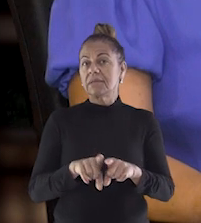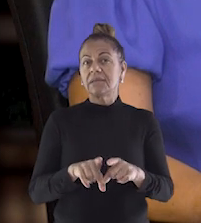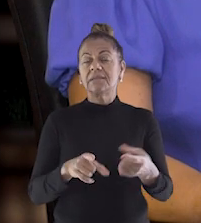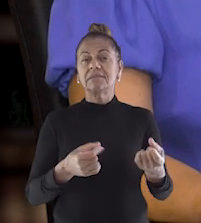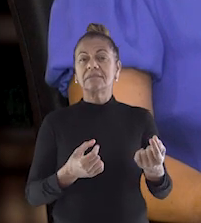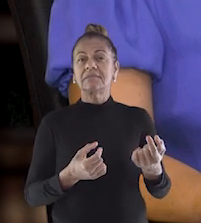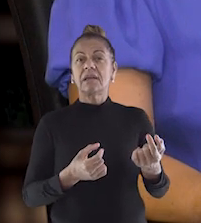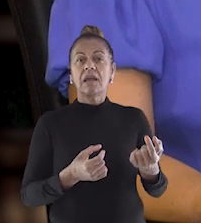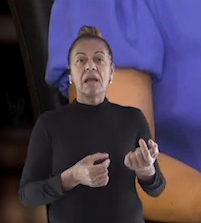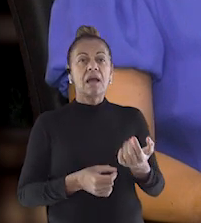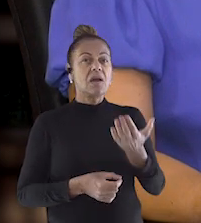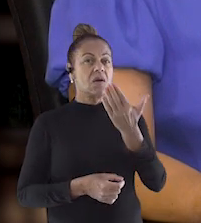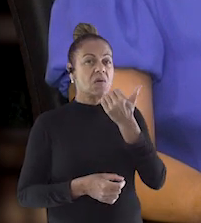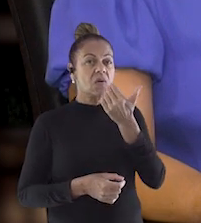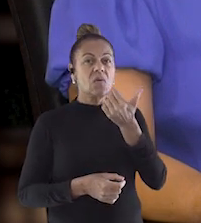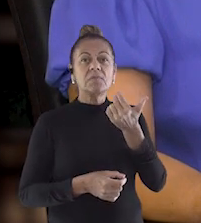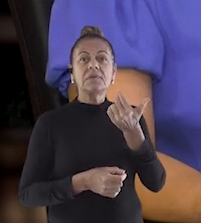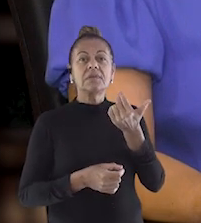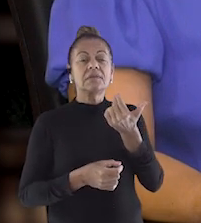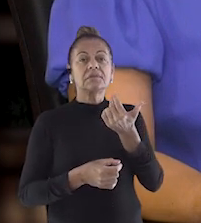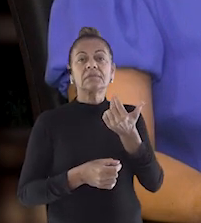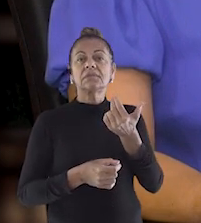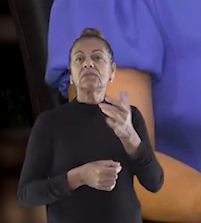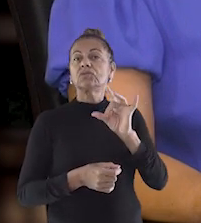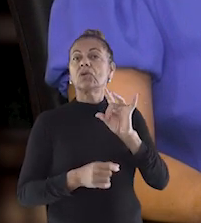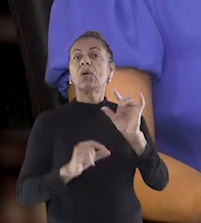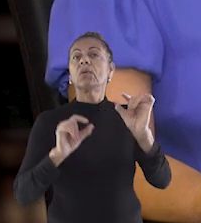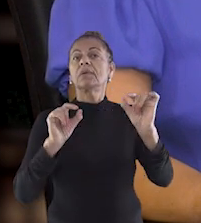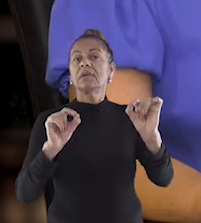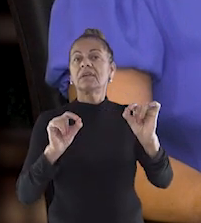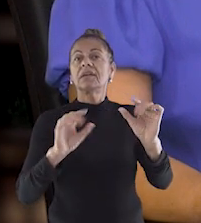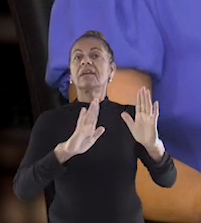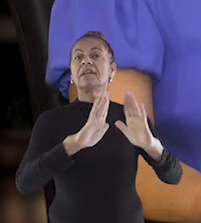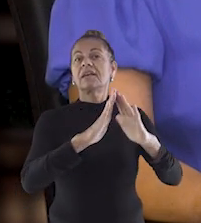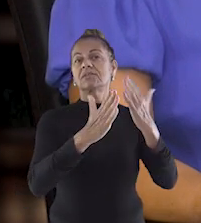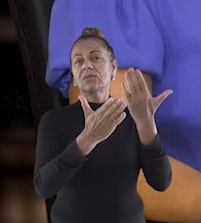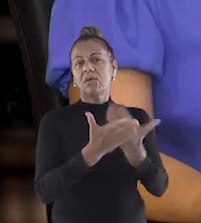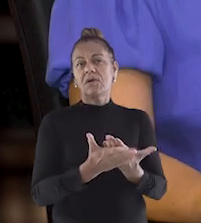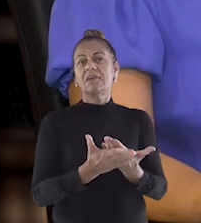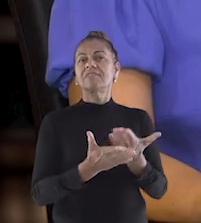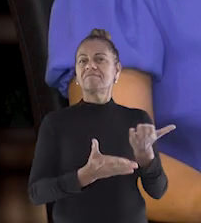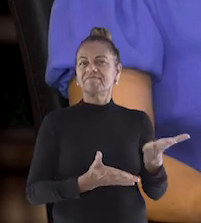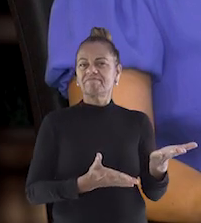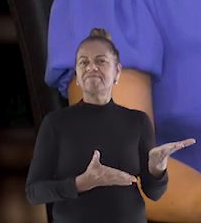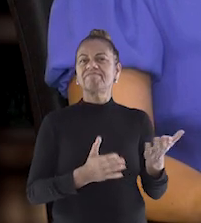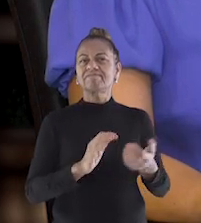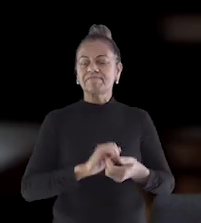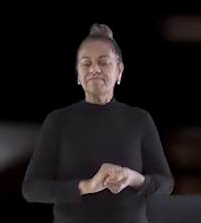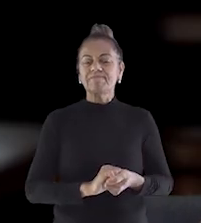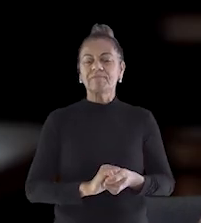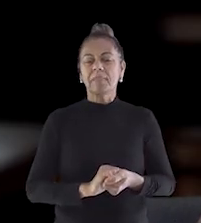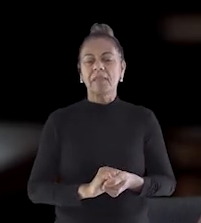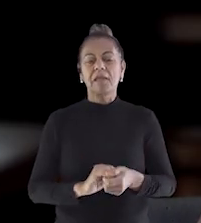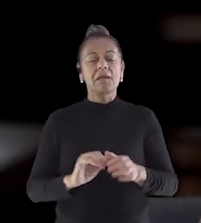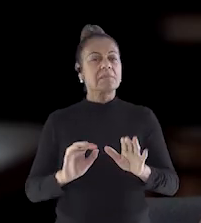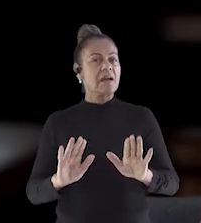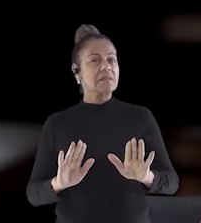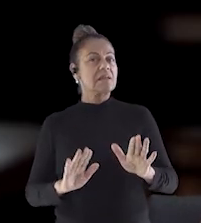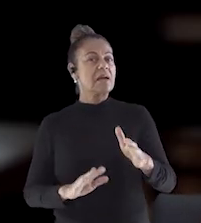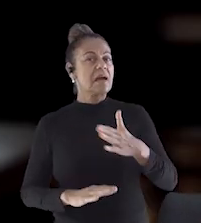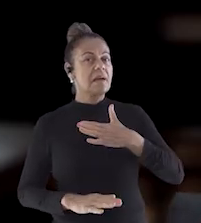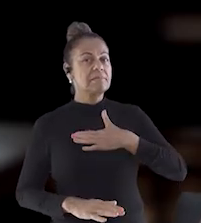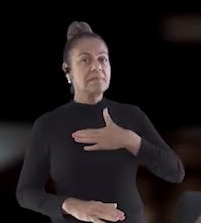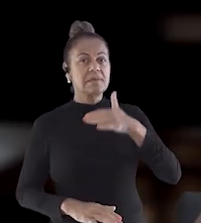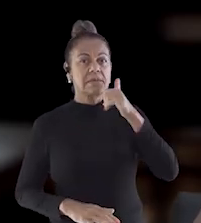assim a alimentação que a gente tinha na época, né? Para merendar mesmo. Mas, tipo assim,